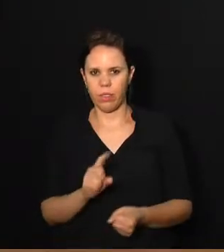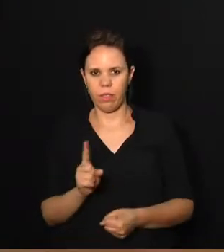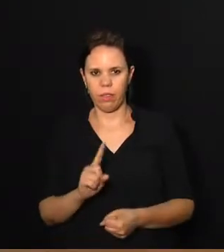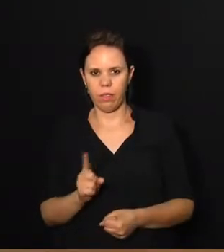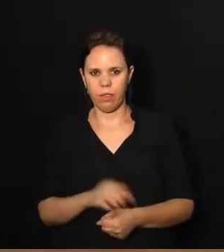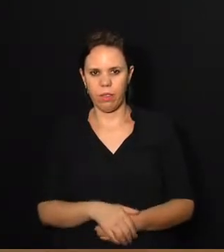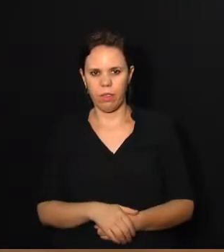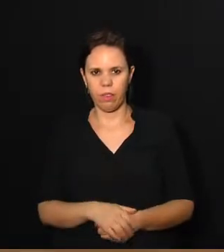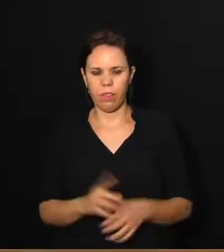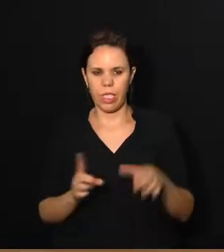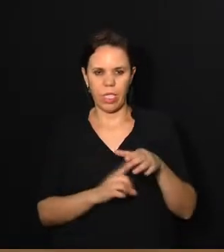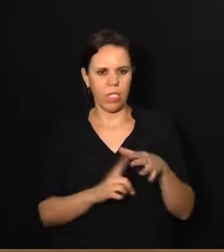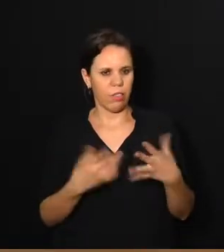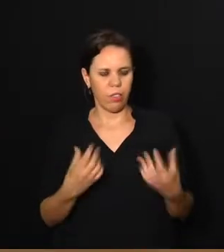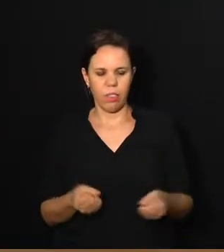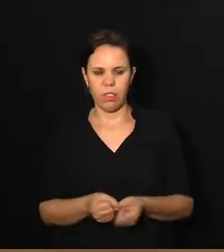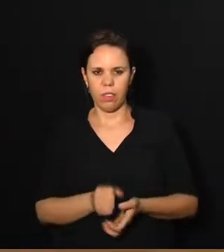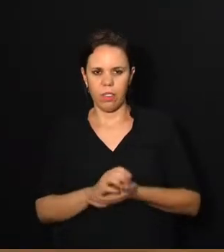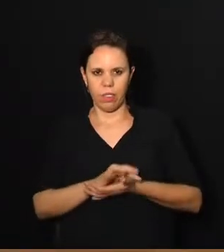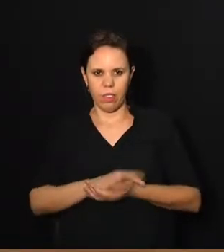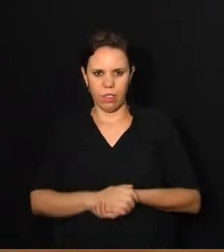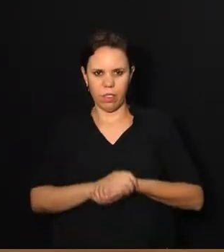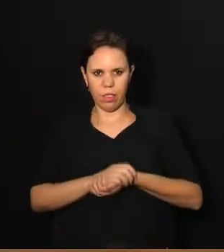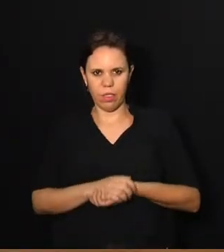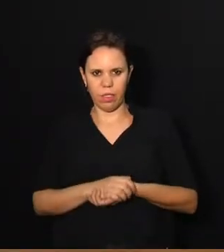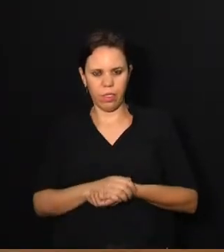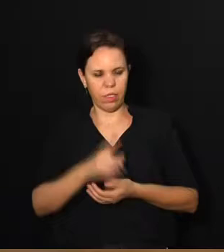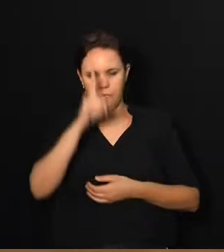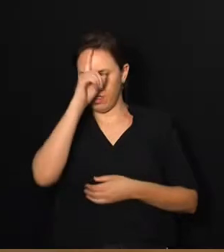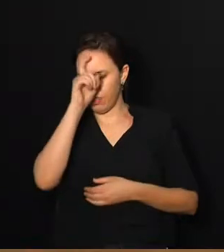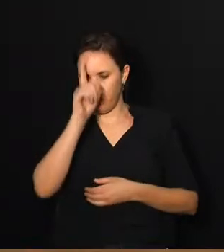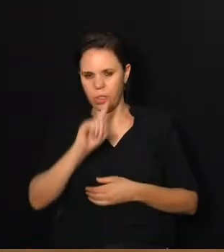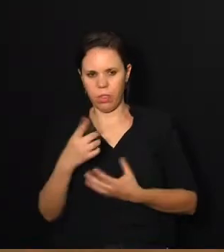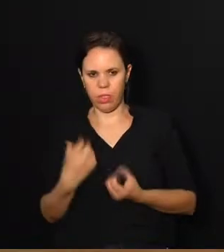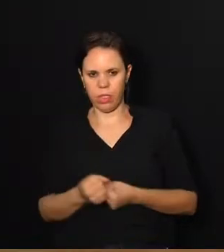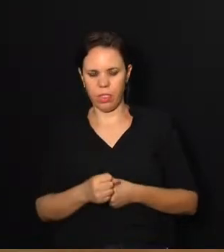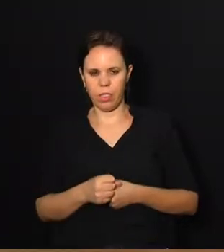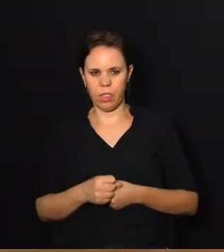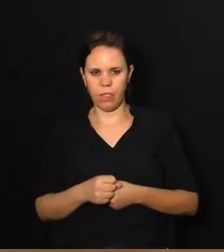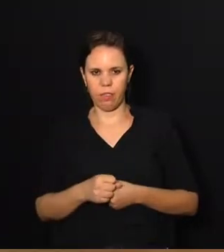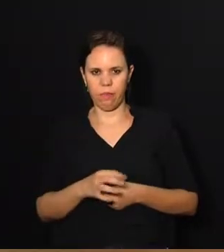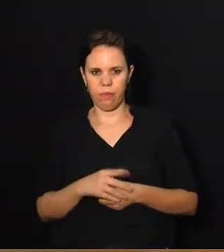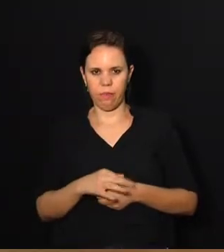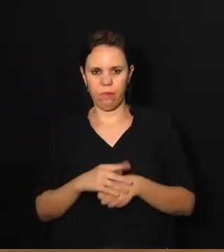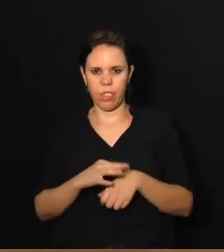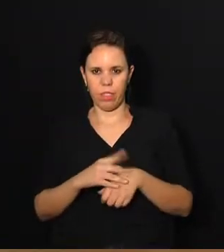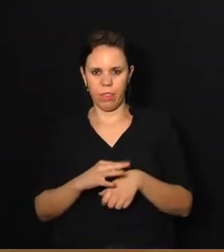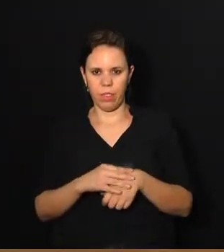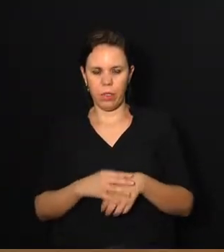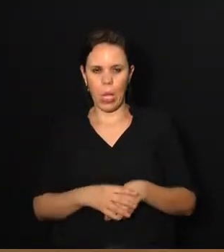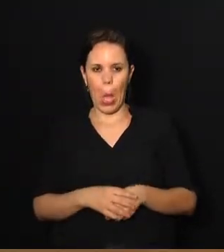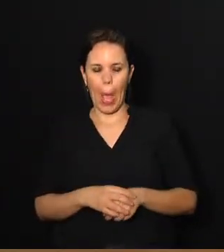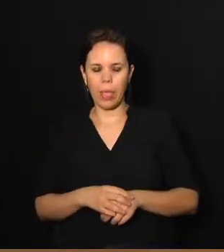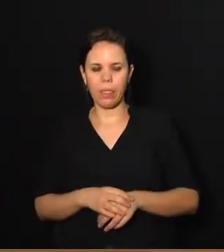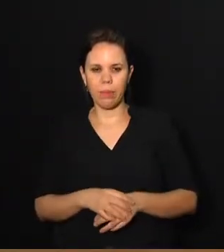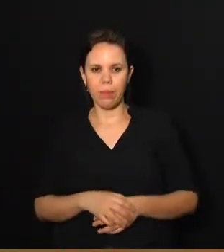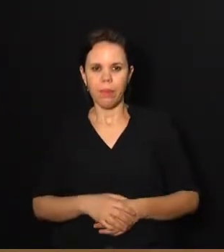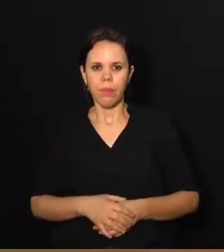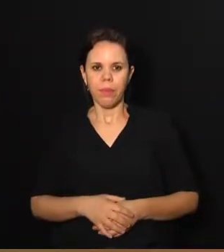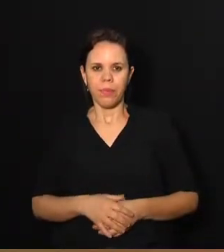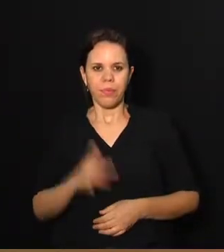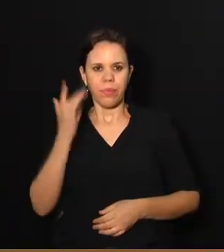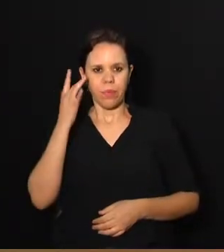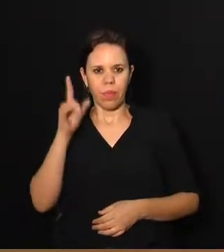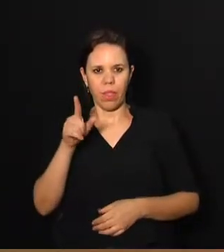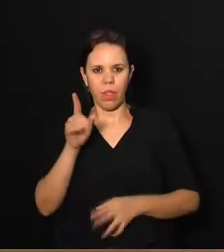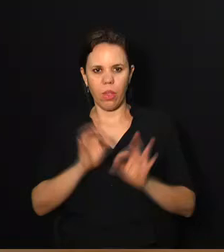clínica nenhuma não aceitava ela, nem hospital. Ficava doente, né? Então, eu acho que